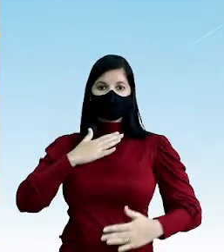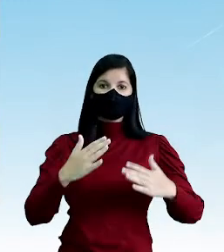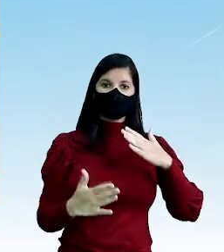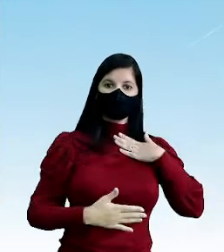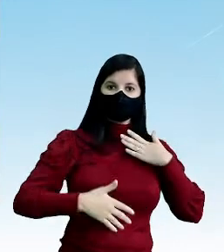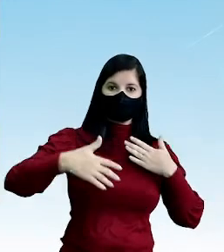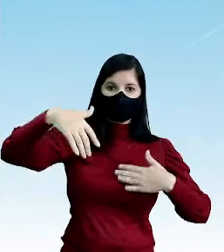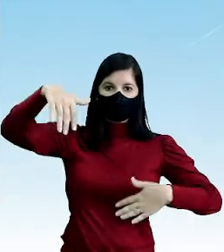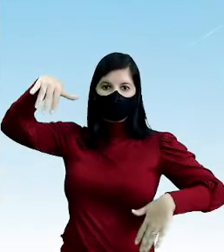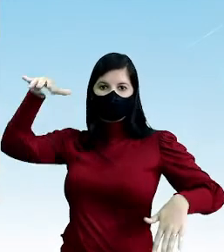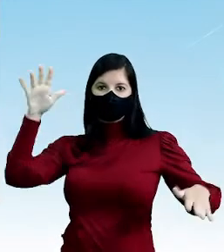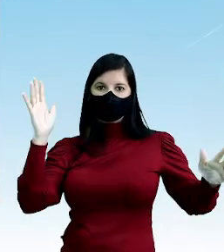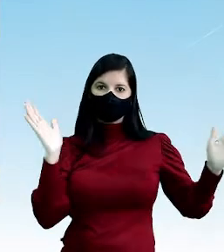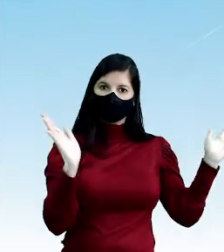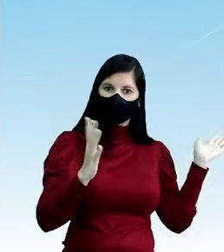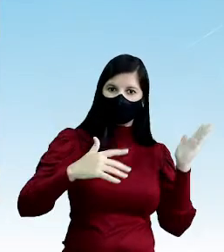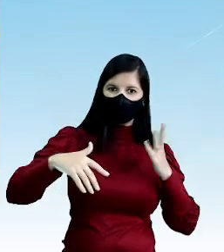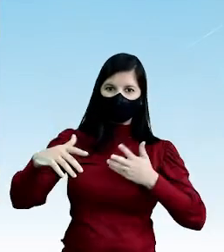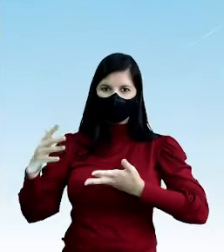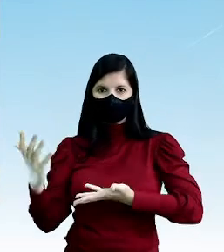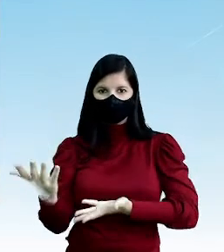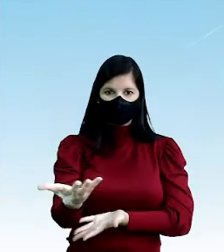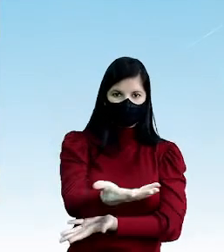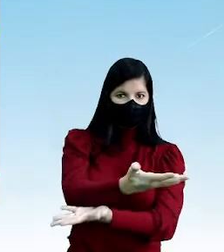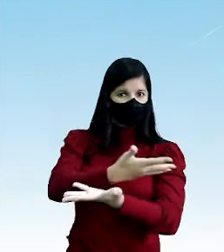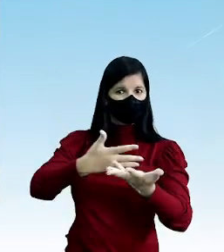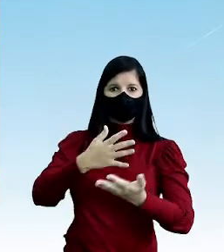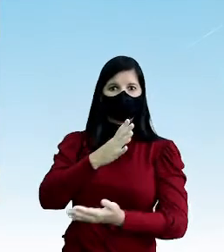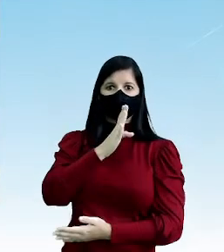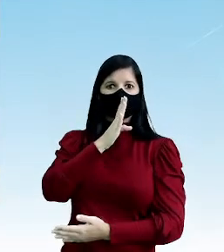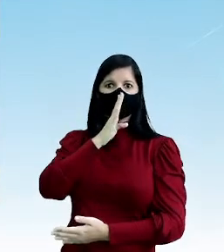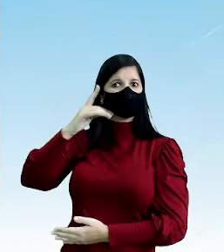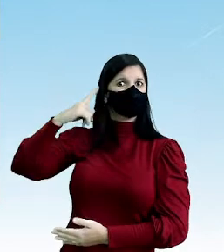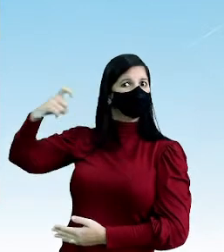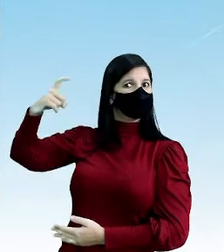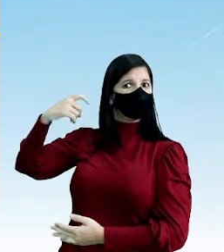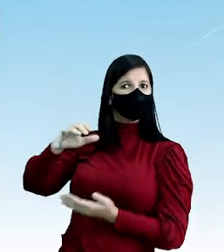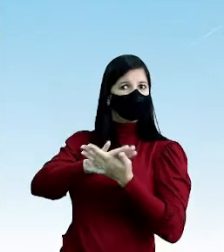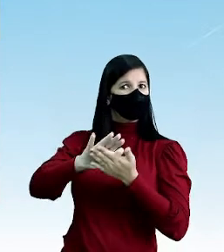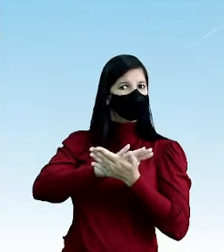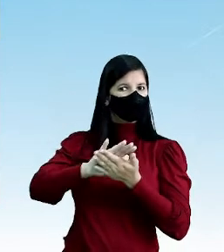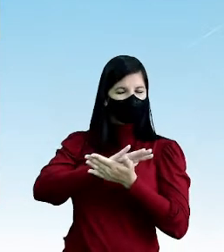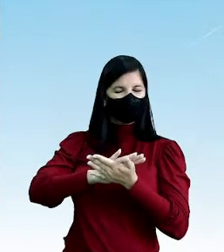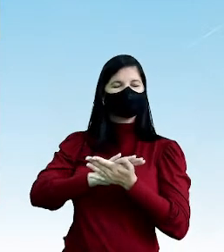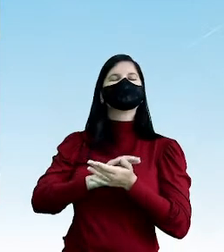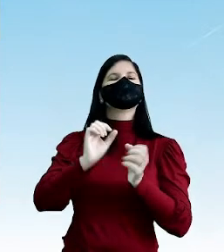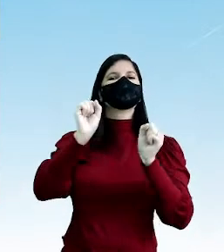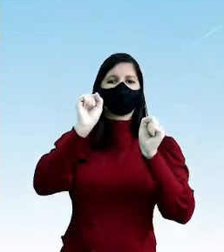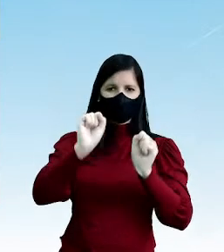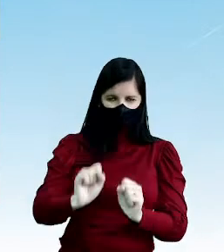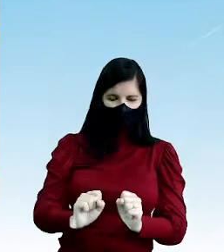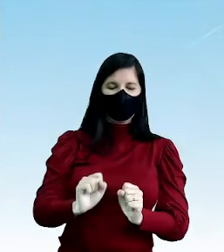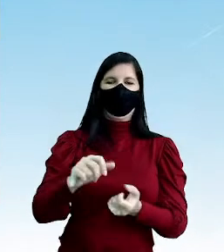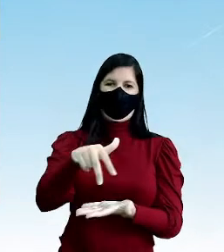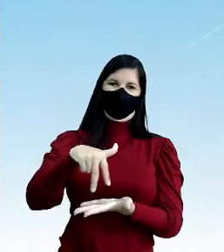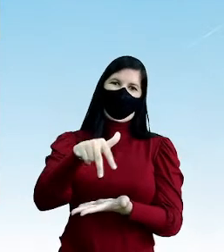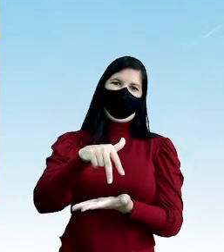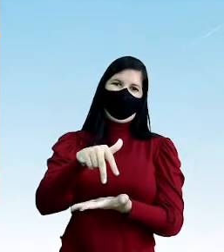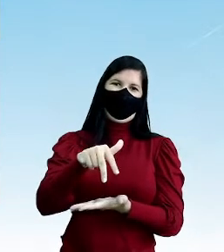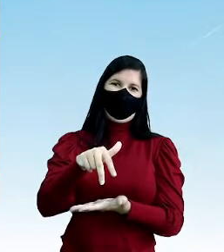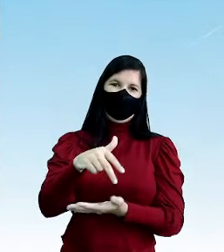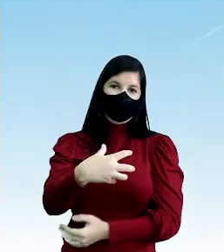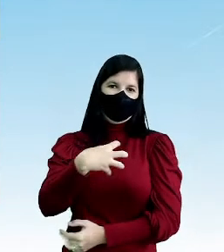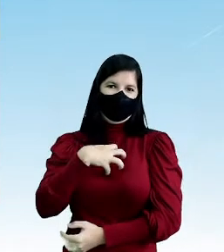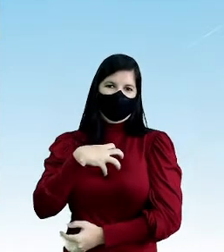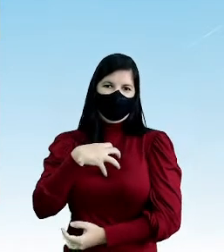uma forma diferente, mesmo sem música, você já está dançando. Você pode expressar um sentimento. Então, na música